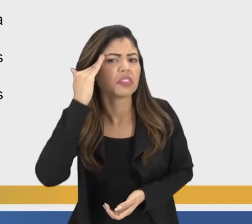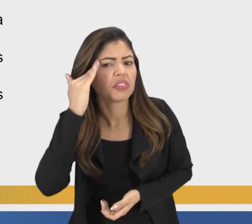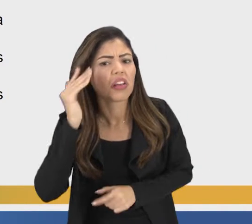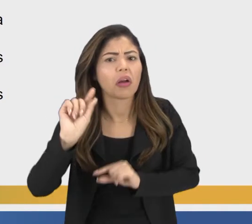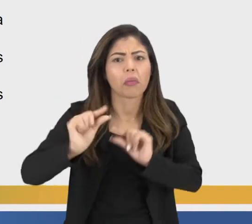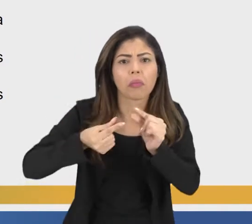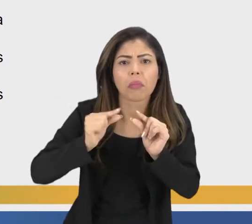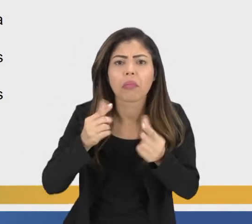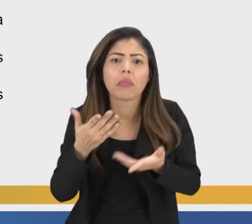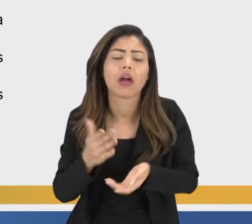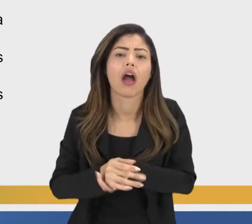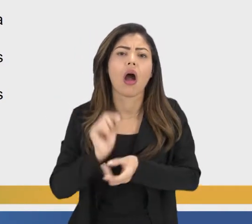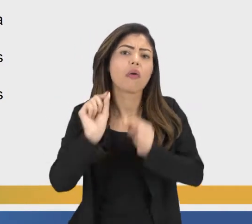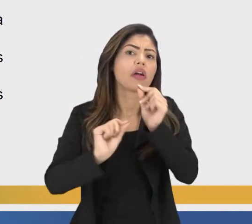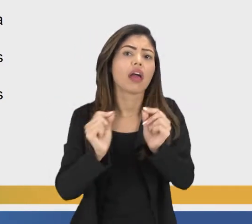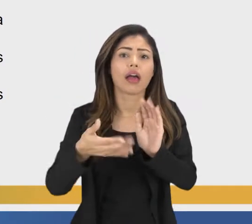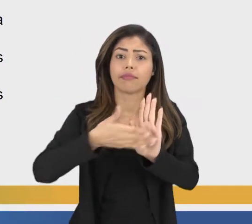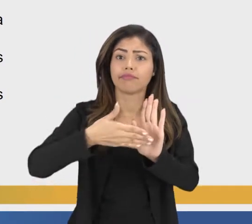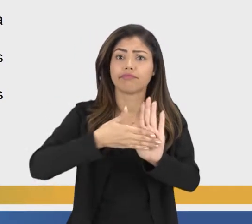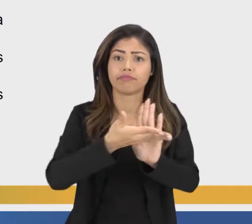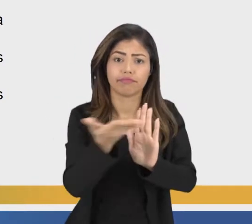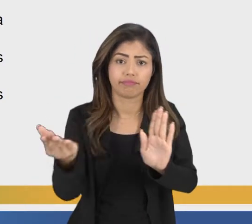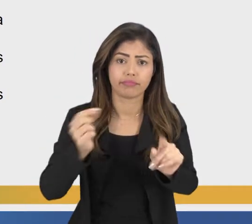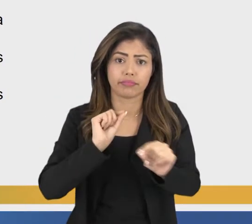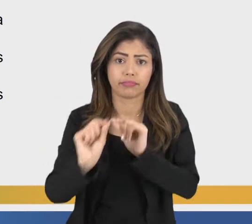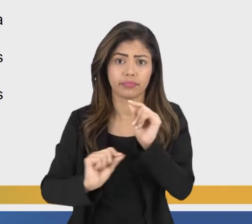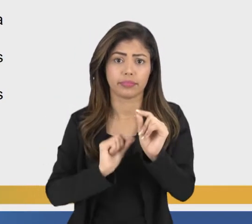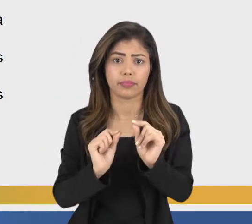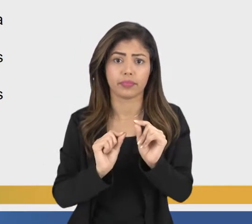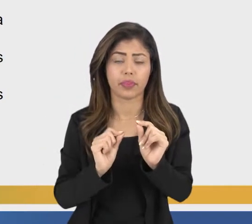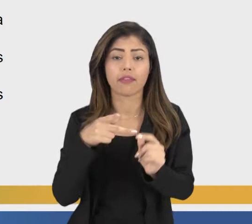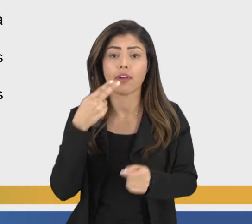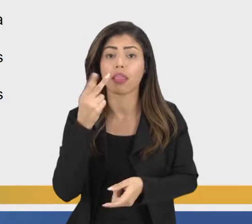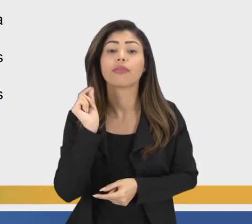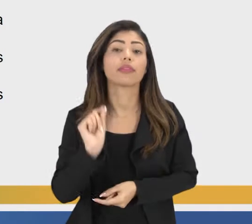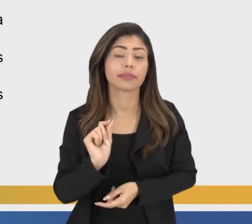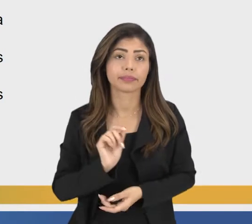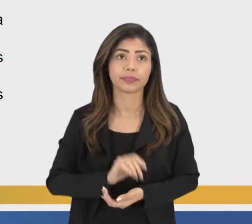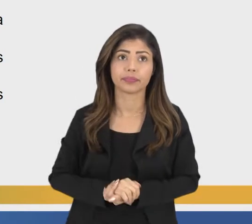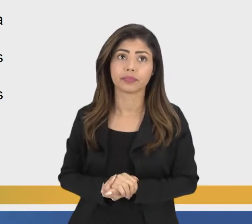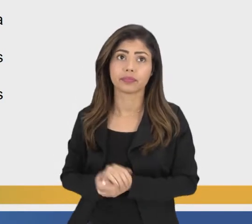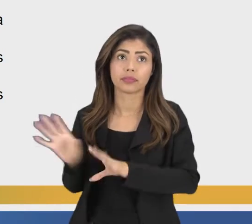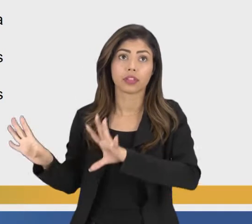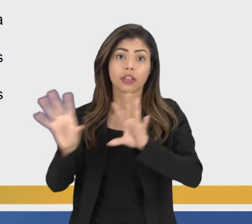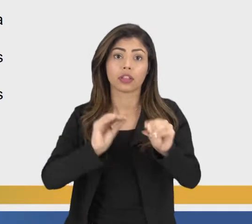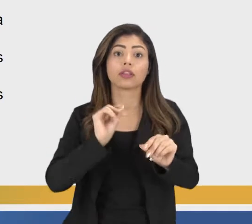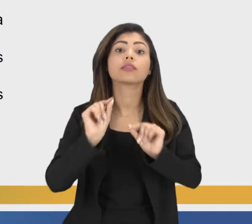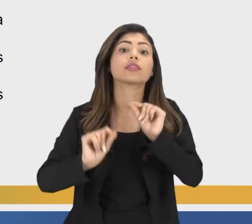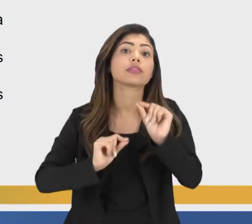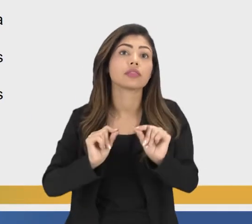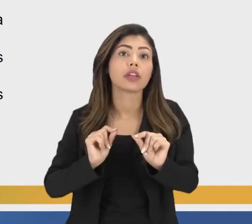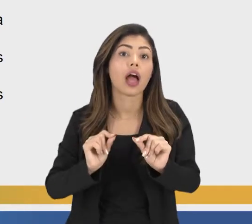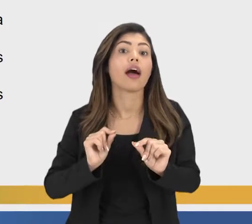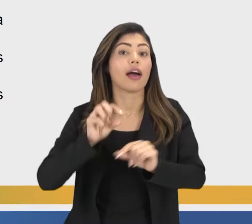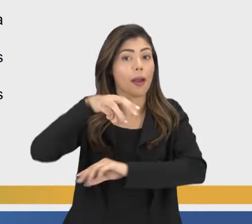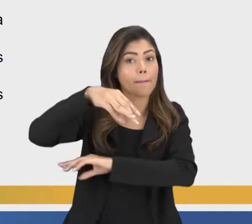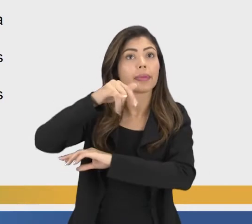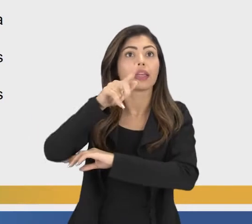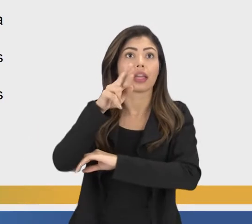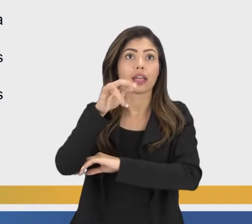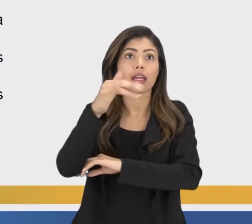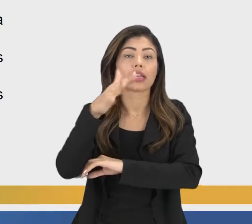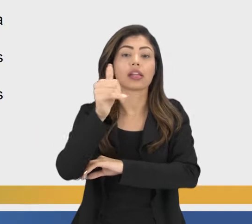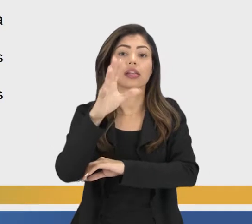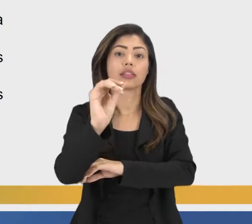compreender o que essa citação ela está abordando. Ela está tratando de migração,